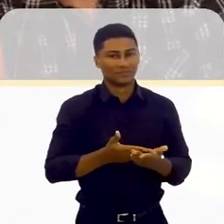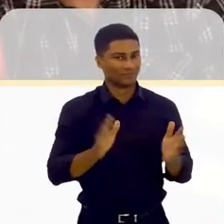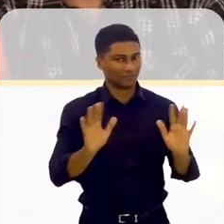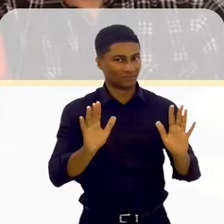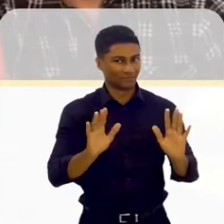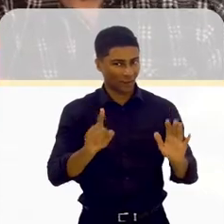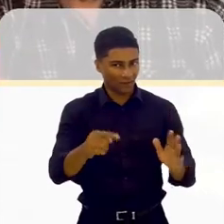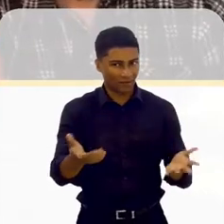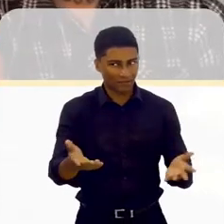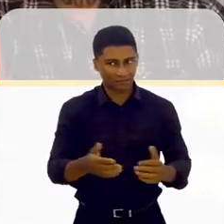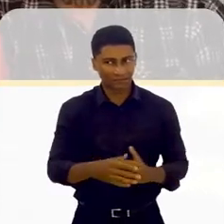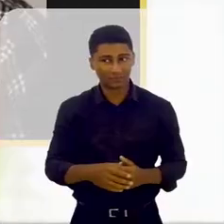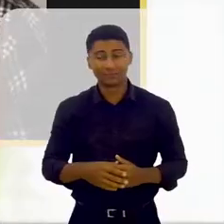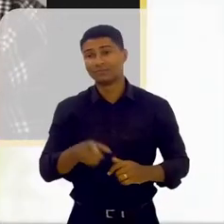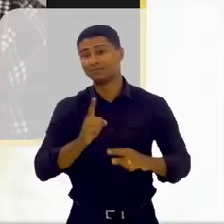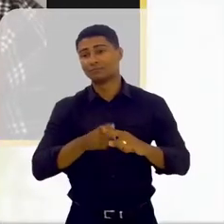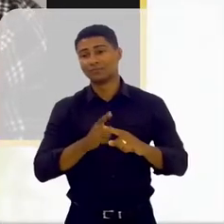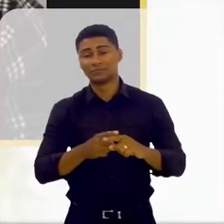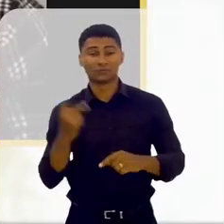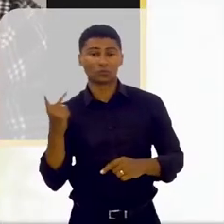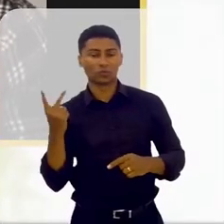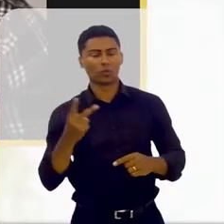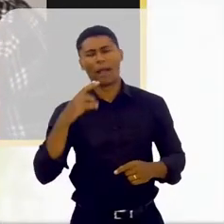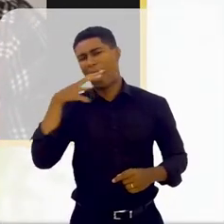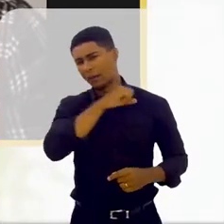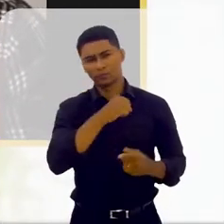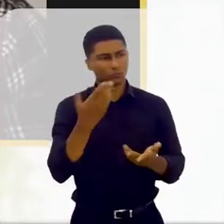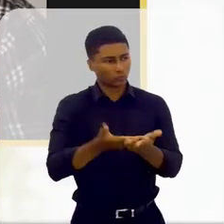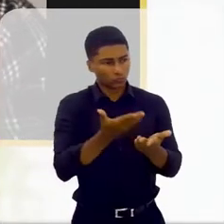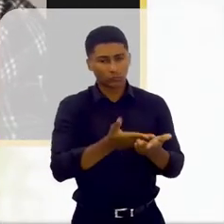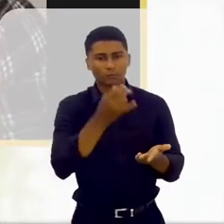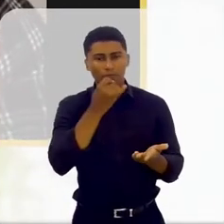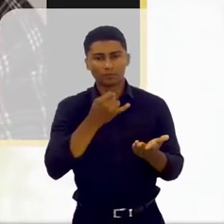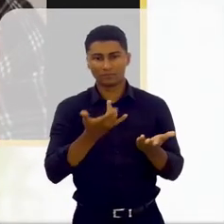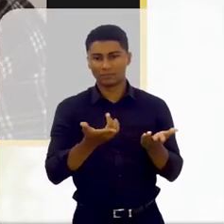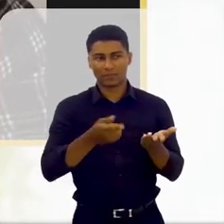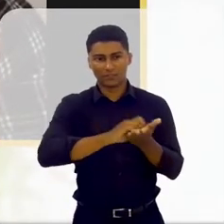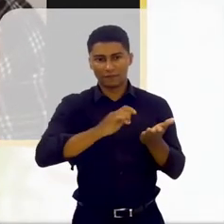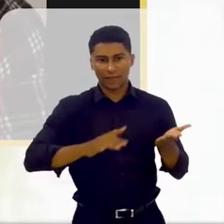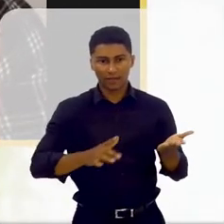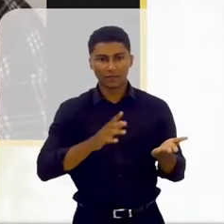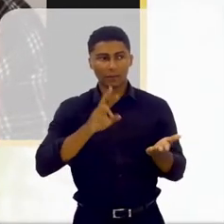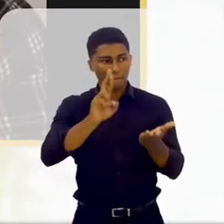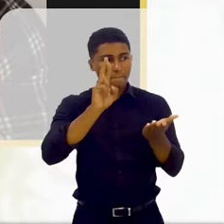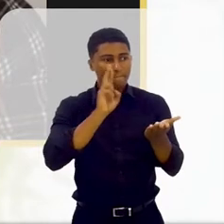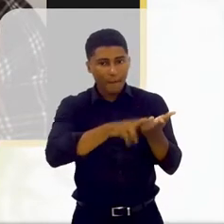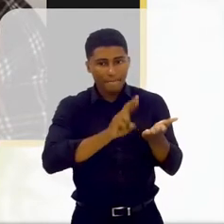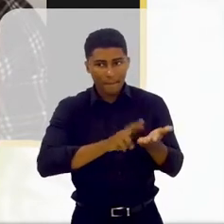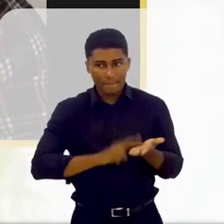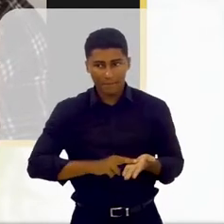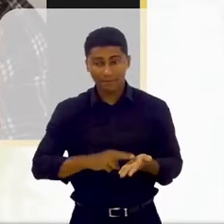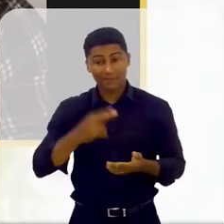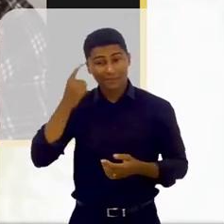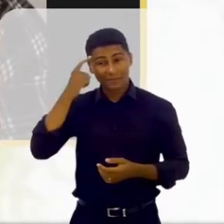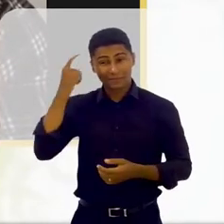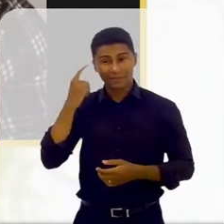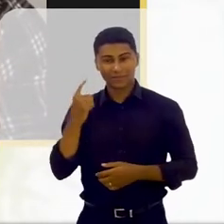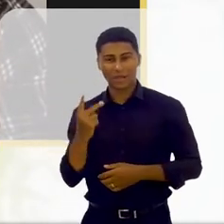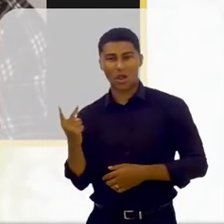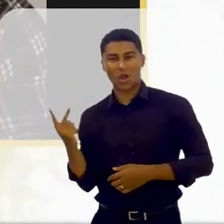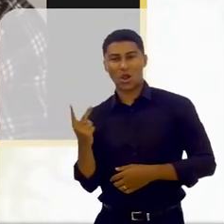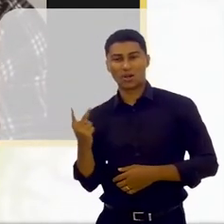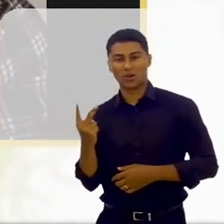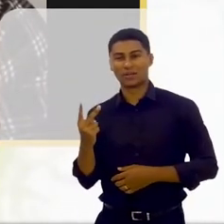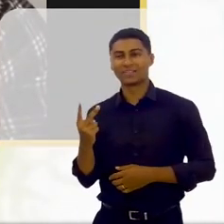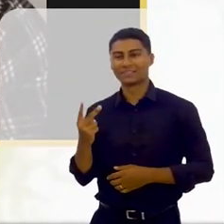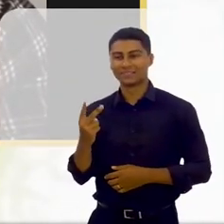você quer dizer? É porque a gente já estudava rápido. A gente tinha essa mania de fazer a lição bem rápido. Nós era. Pensa, dois careca, né? Idêntico,